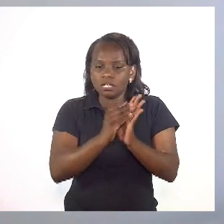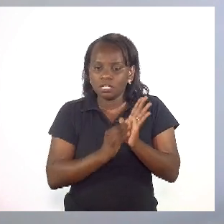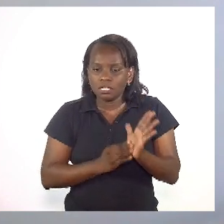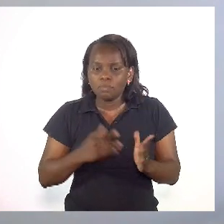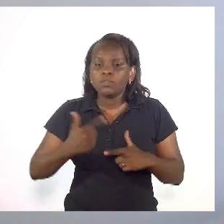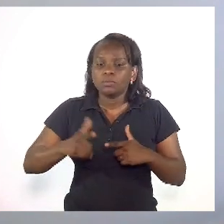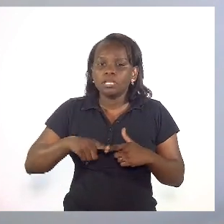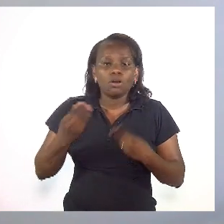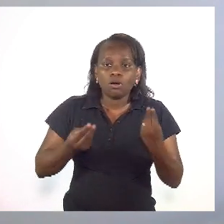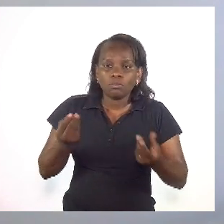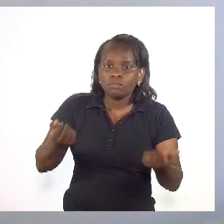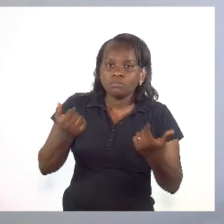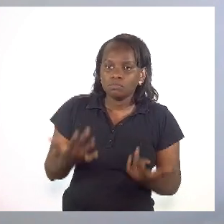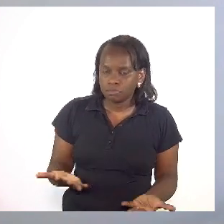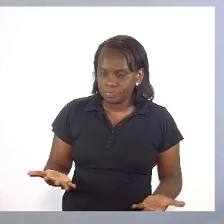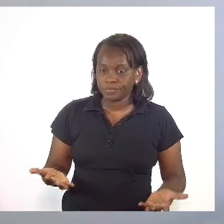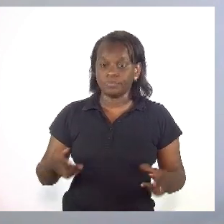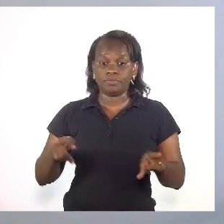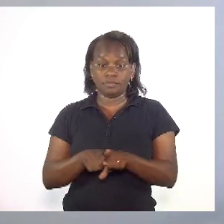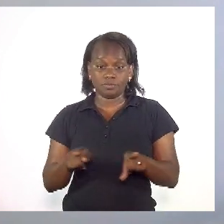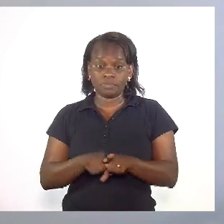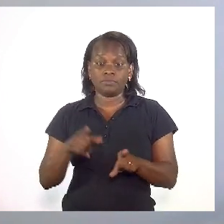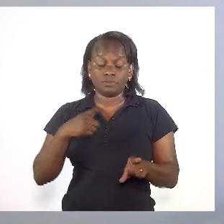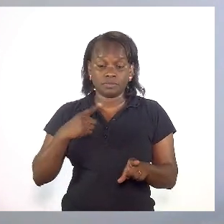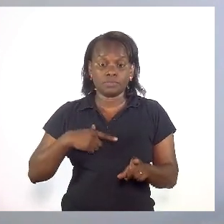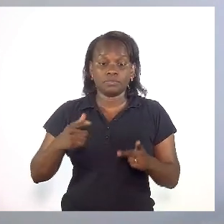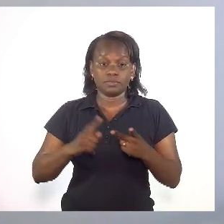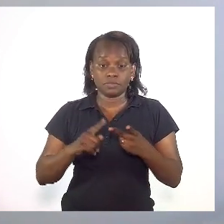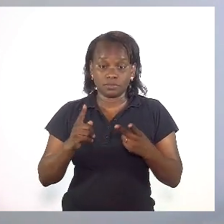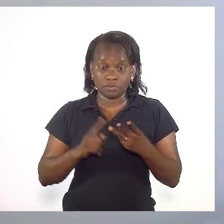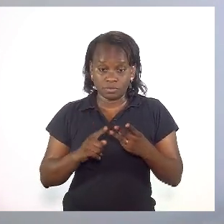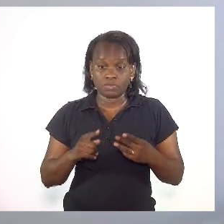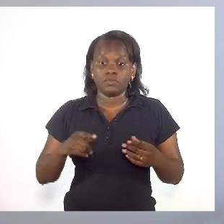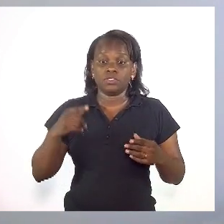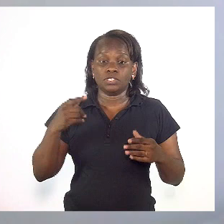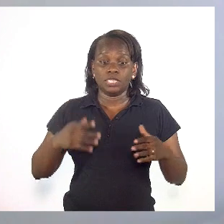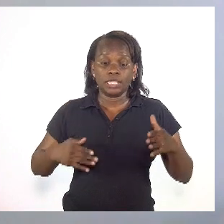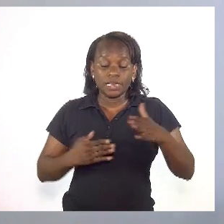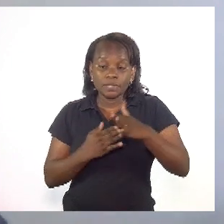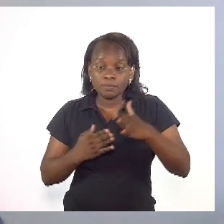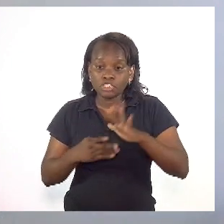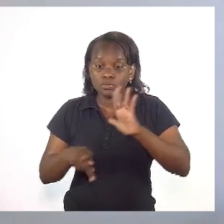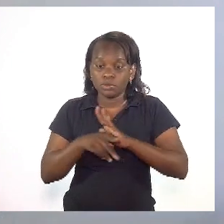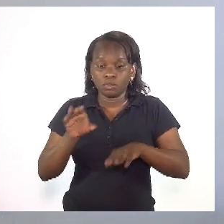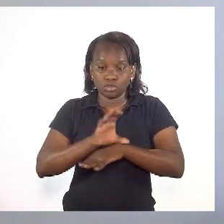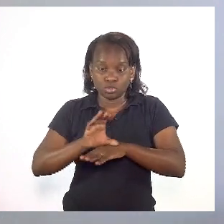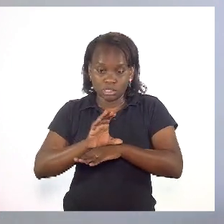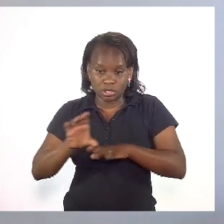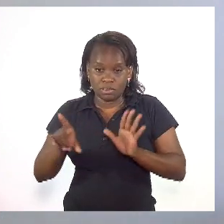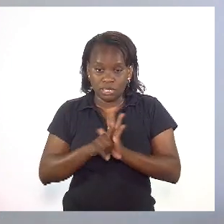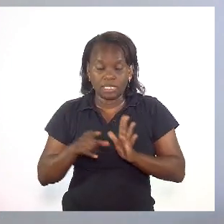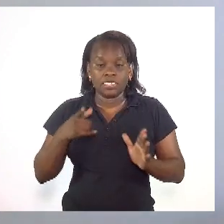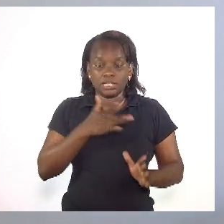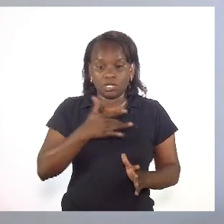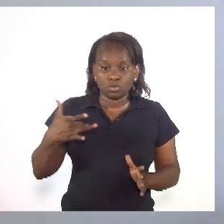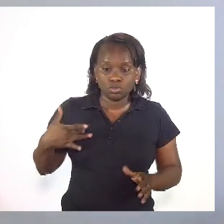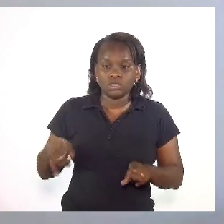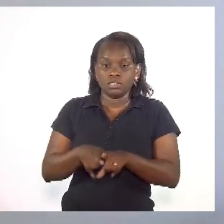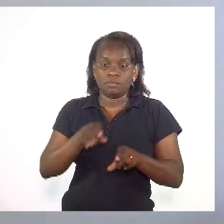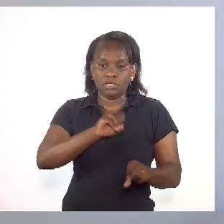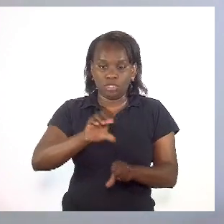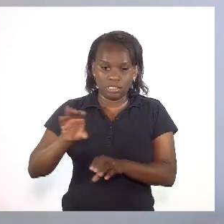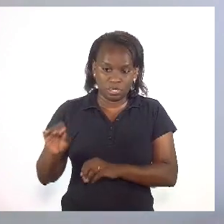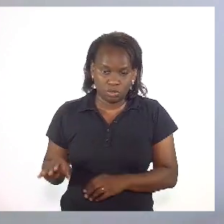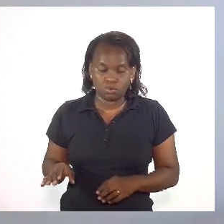problema. Depois tem os dois limites constitucionais de tanto na saúde quanto na